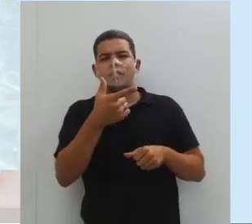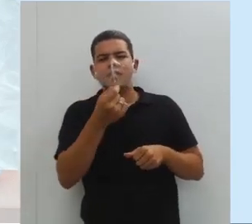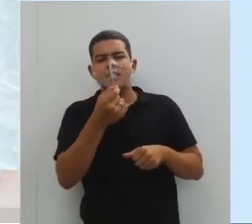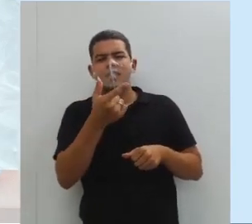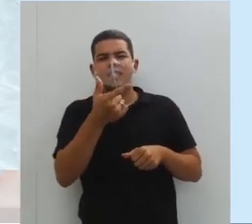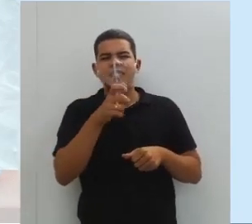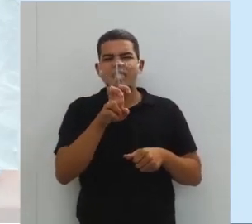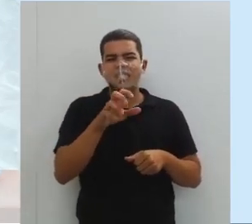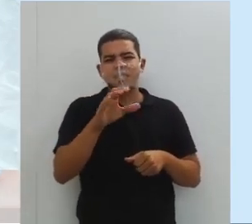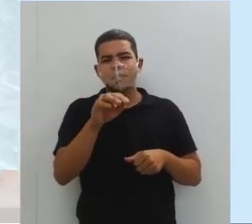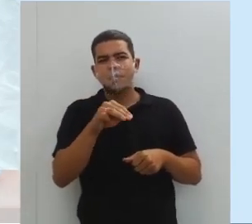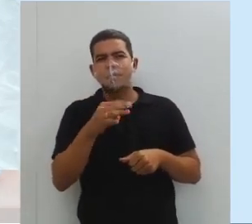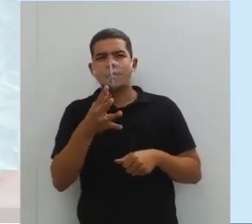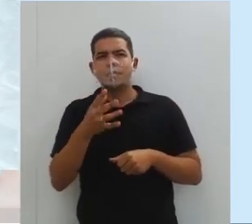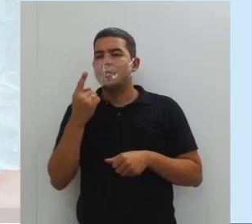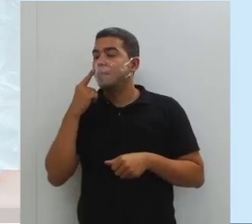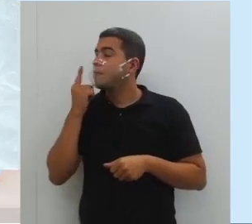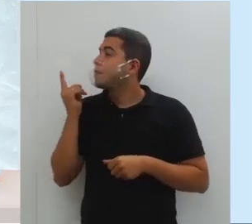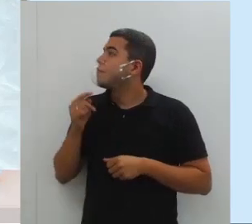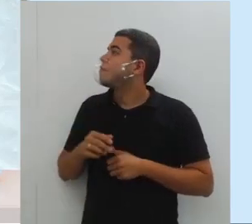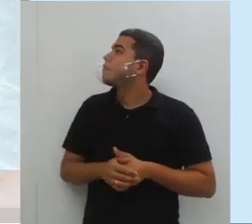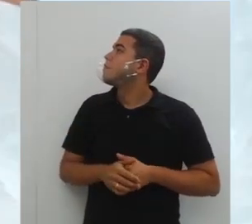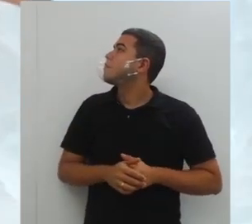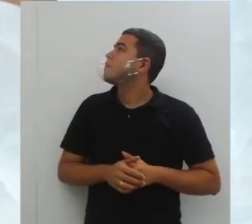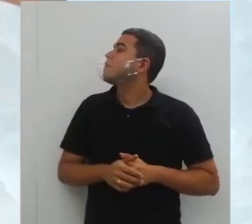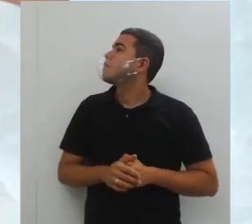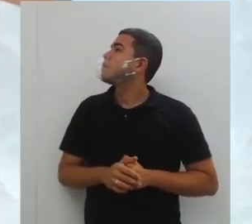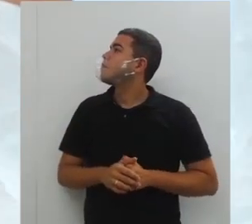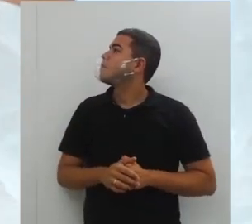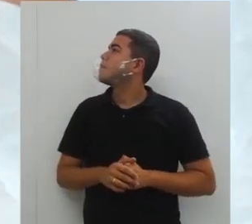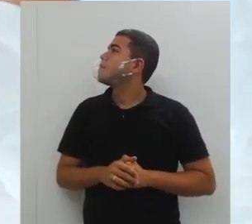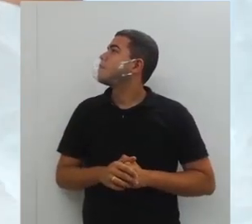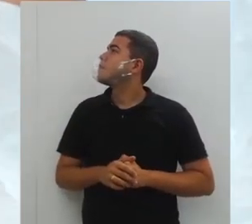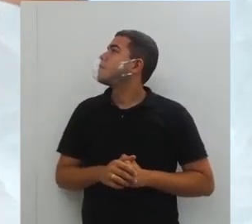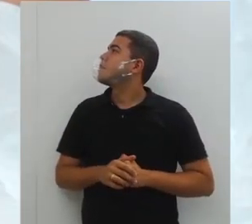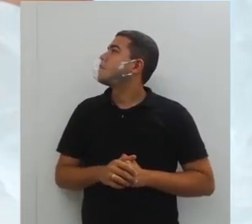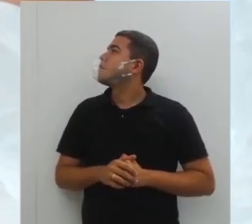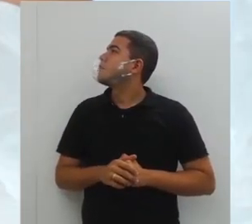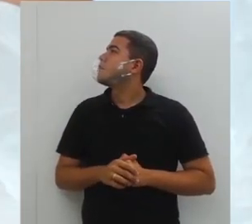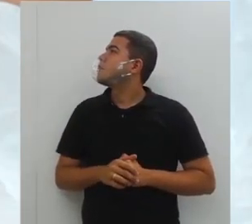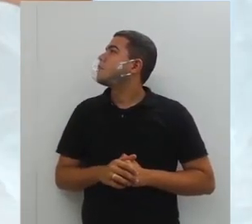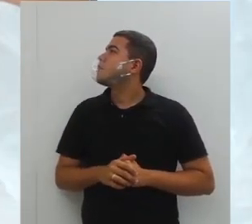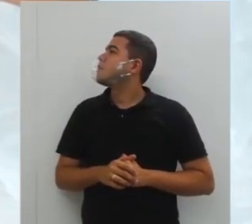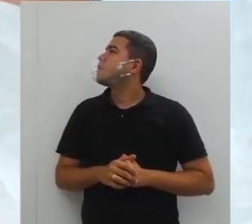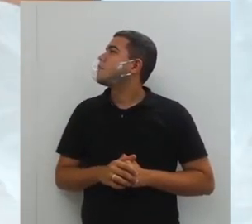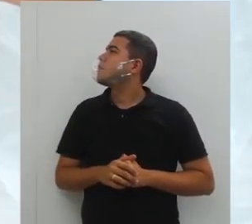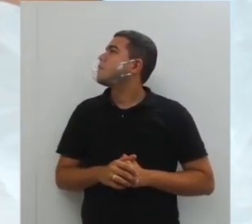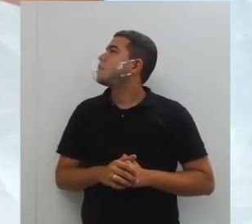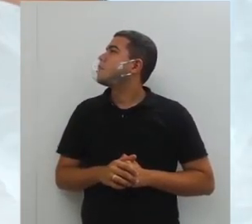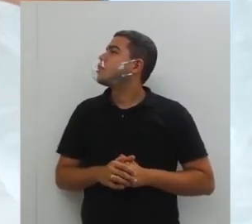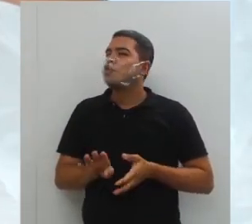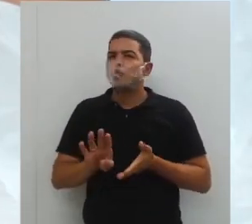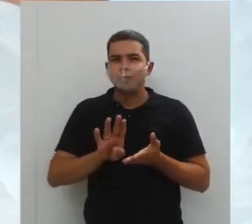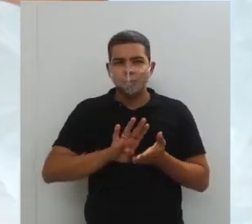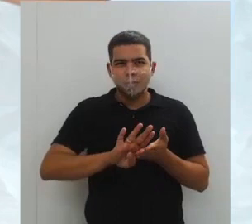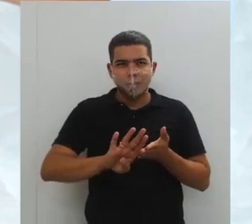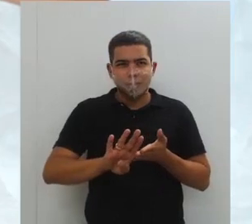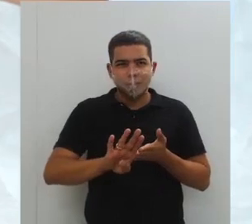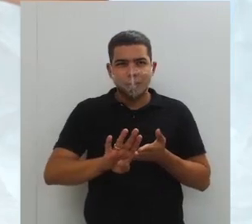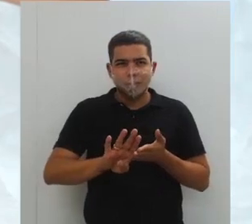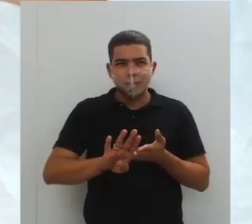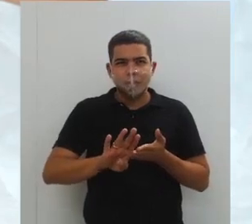25 centímetros mais ou menos, e vai passar de um lado para o outro, tá? O que sobrar,